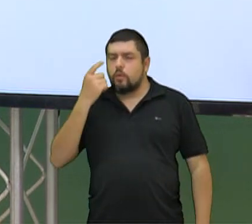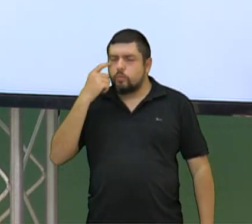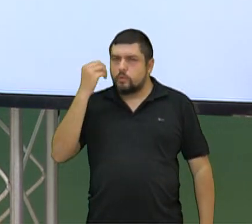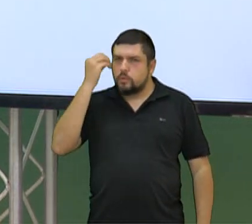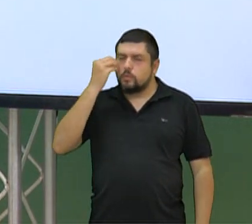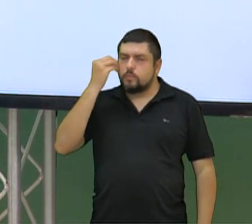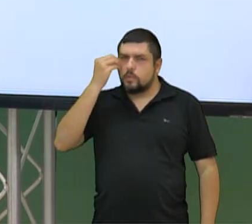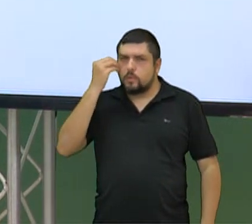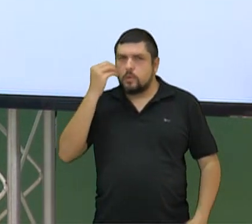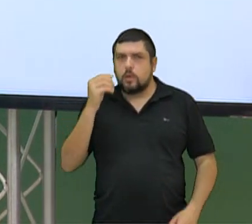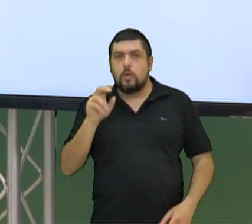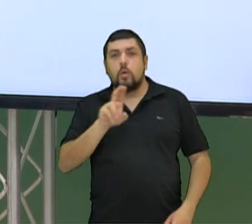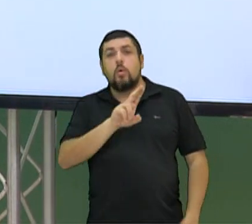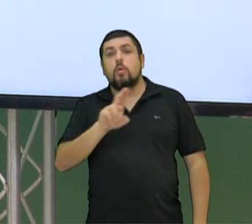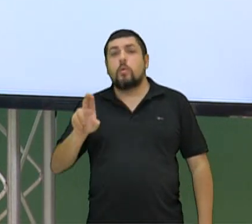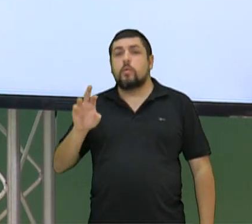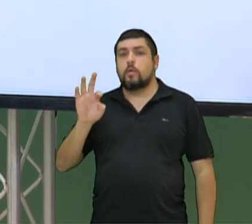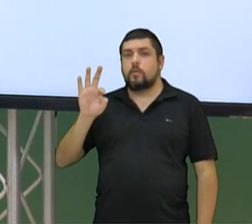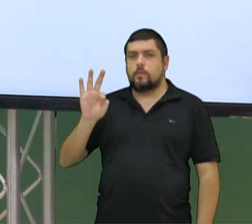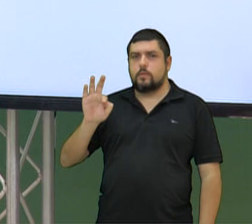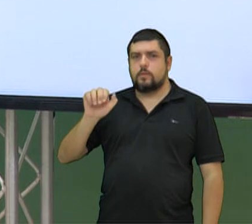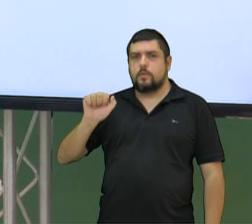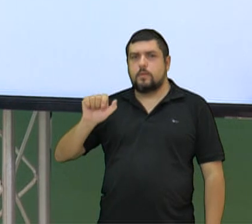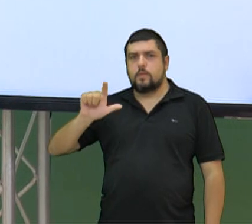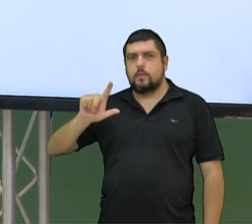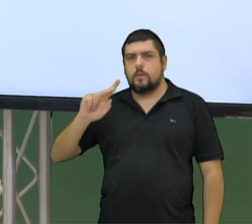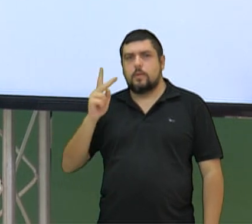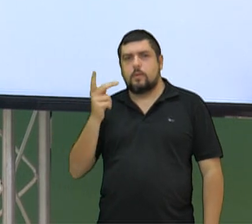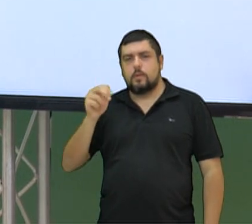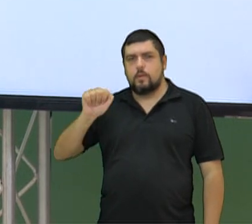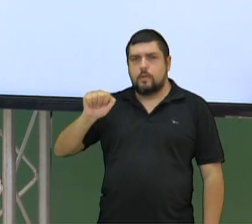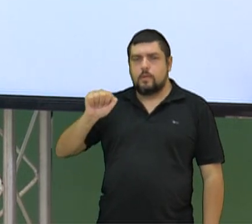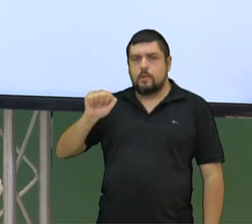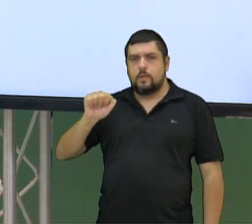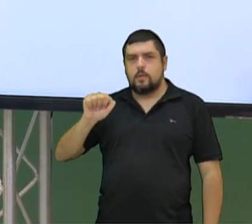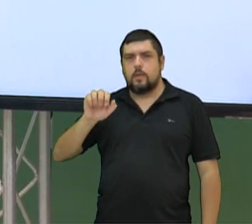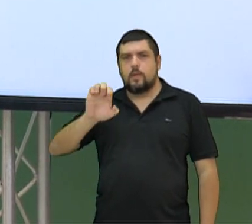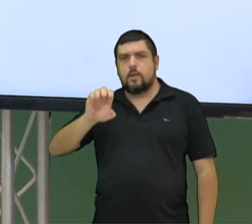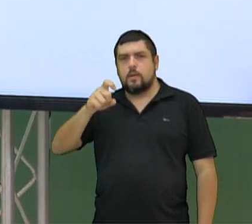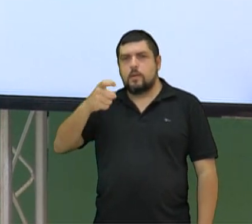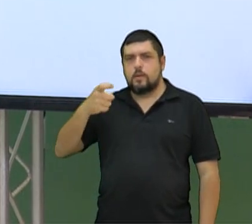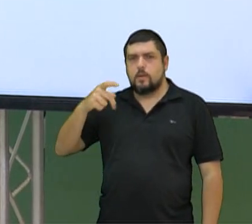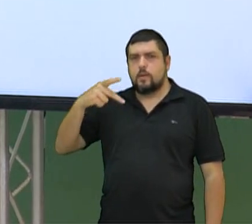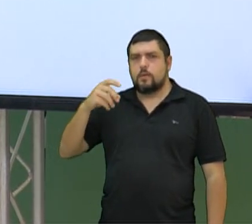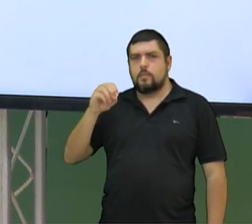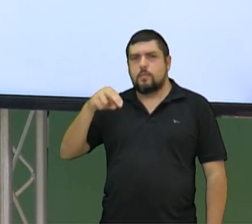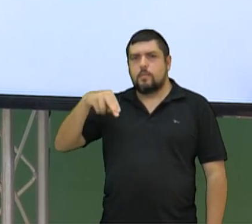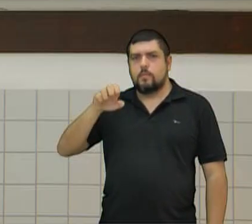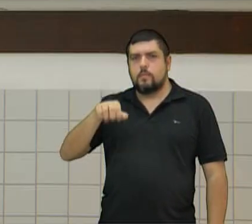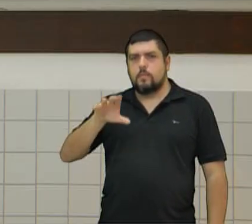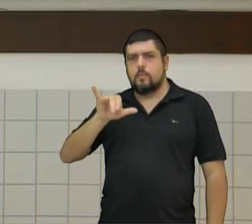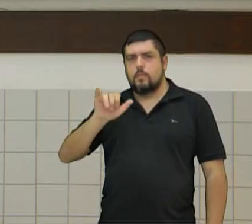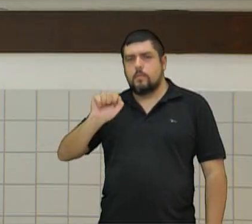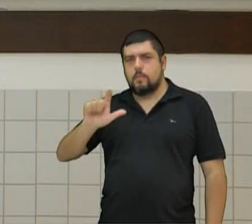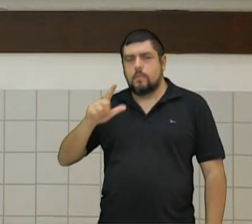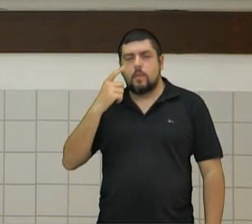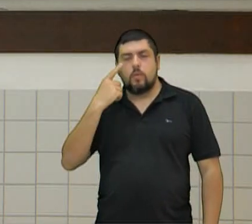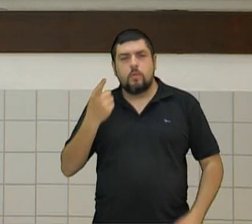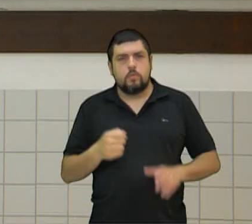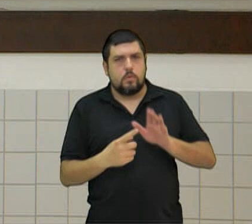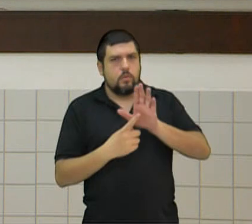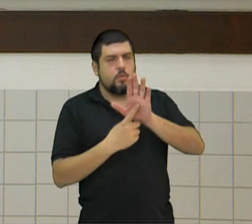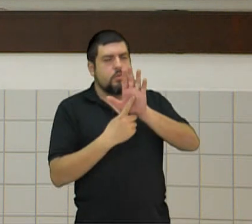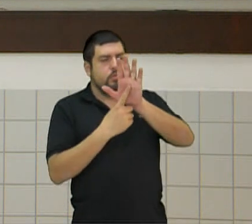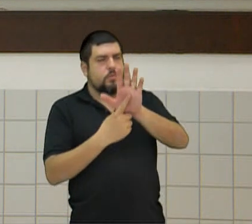de talha exponencial ou talha de sistema de polias de Arquimedes. Beleza? Então vamos lá.